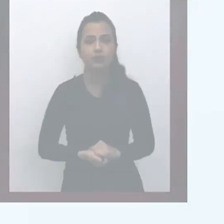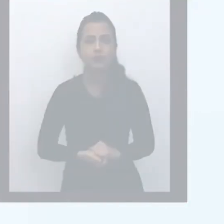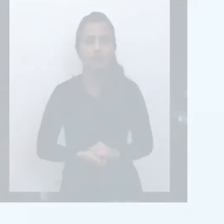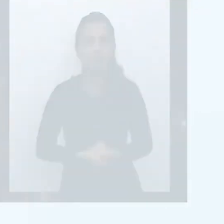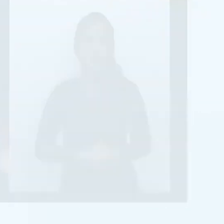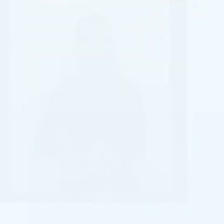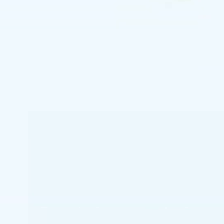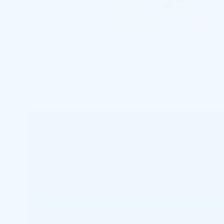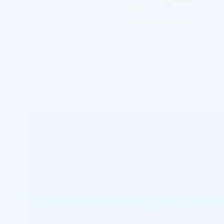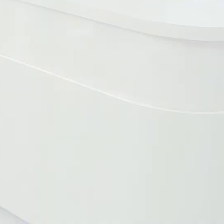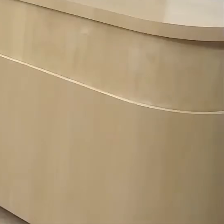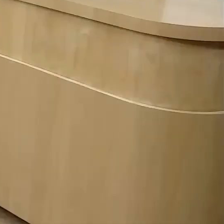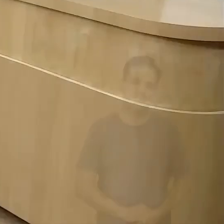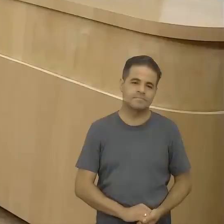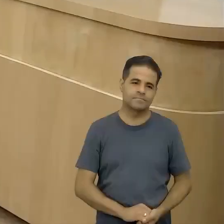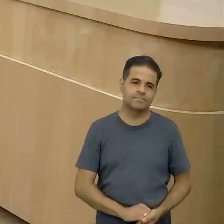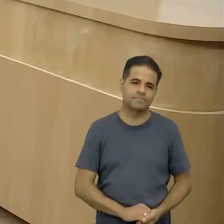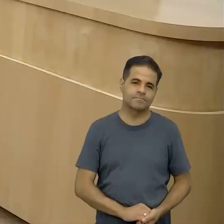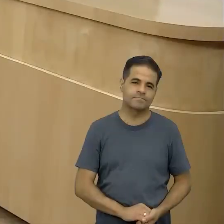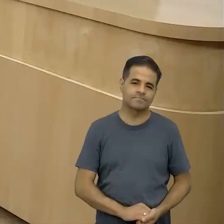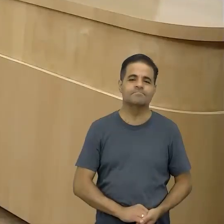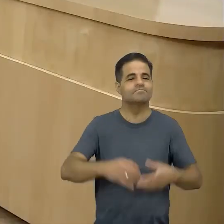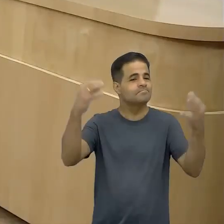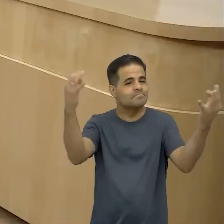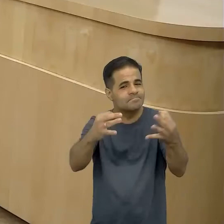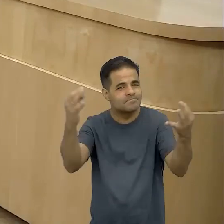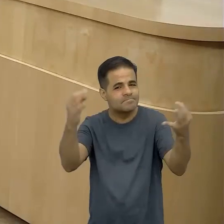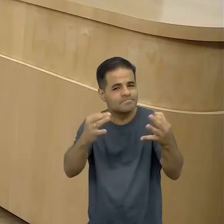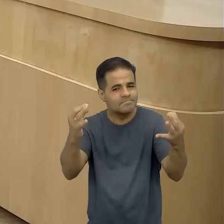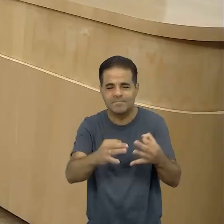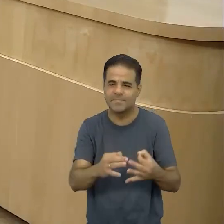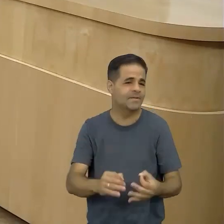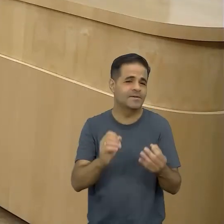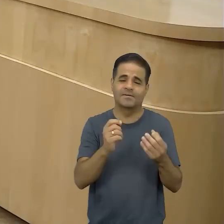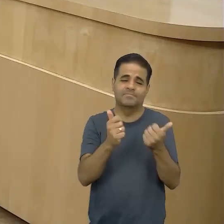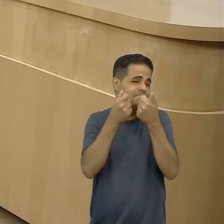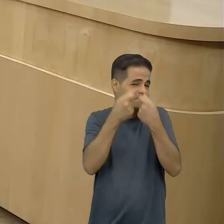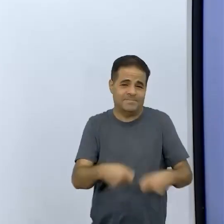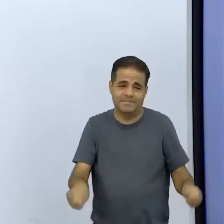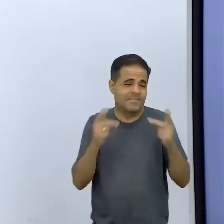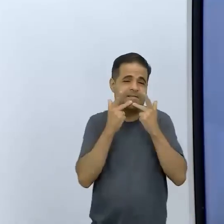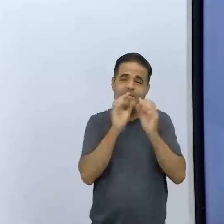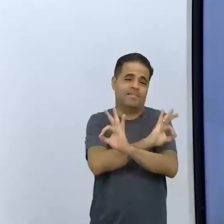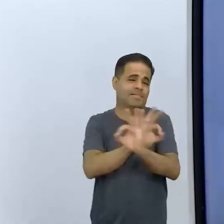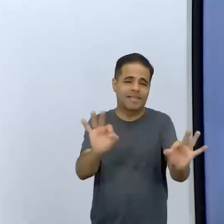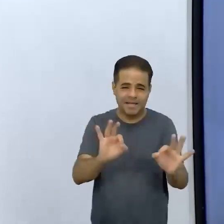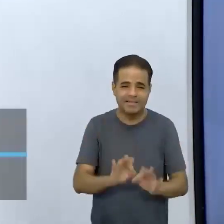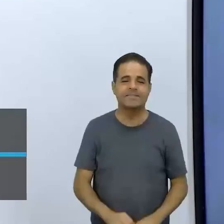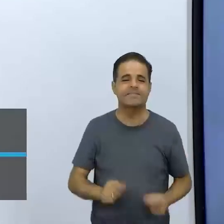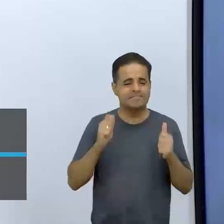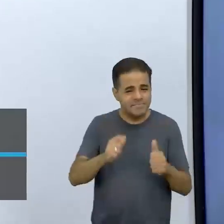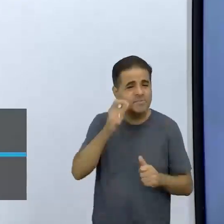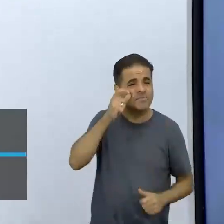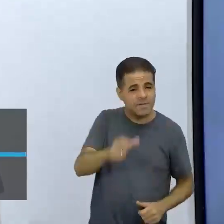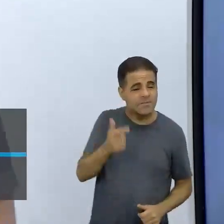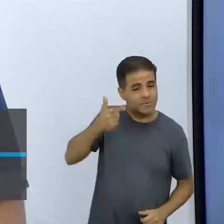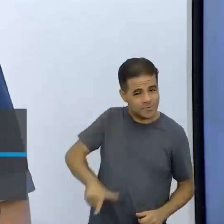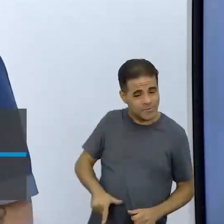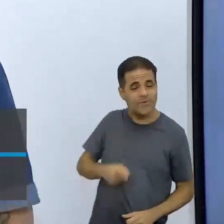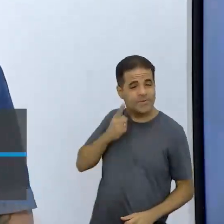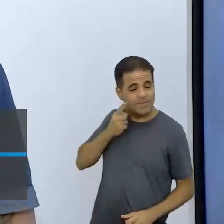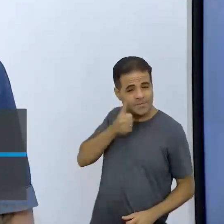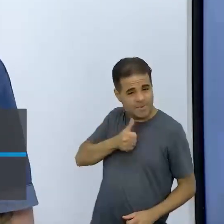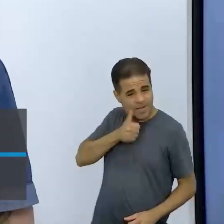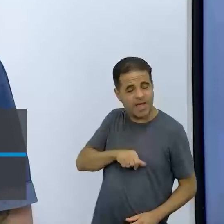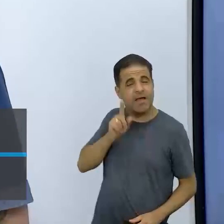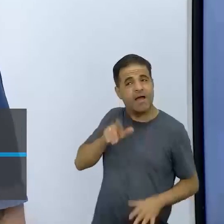Mais respeito. Perfeito, sem mais, né? E observando novamente, ela falando,